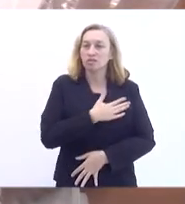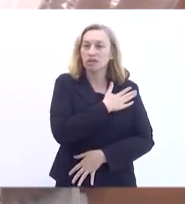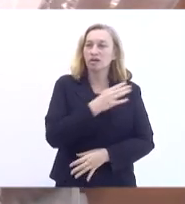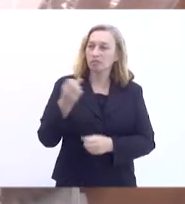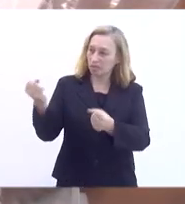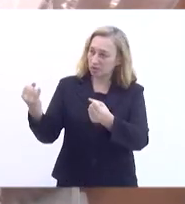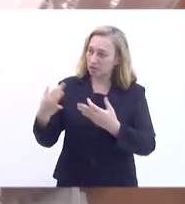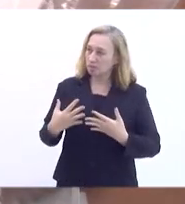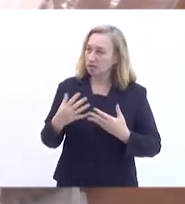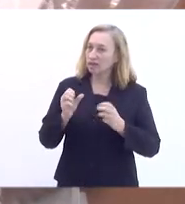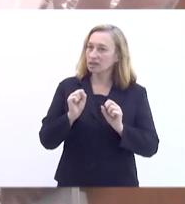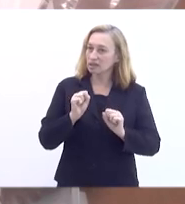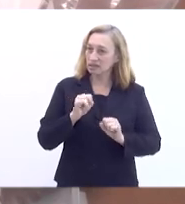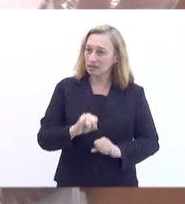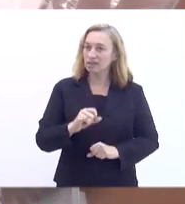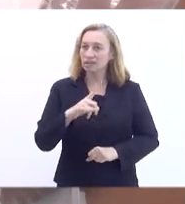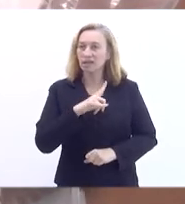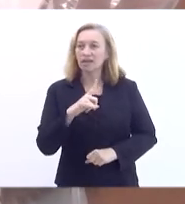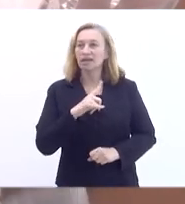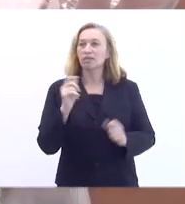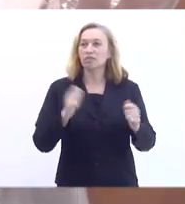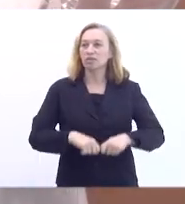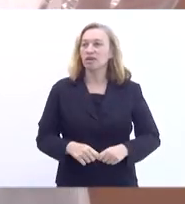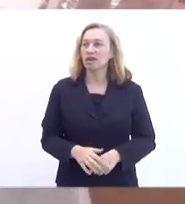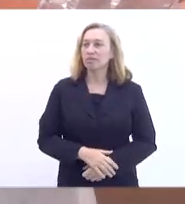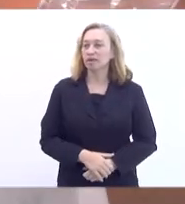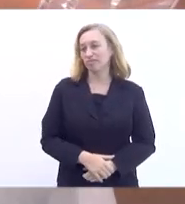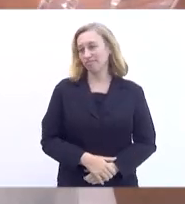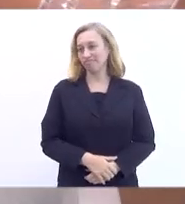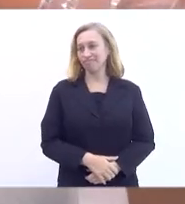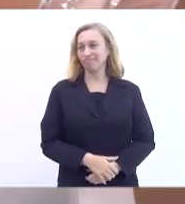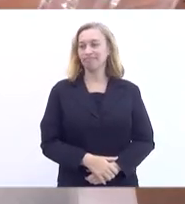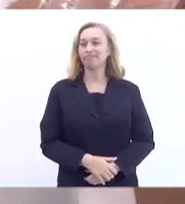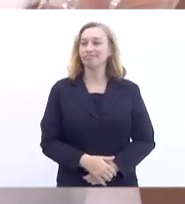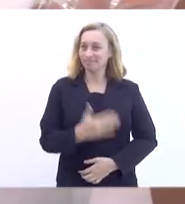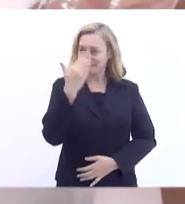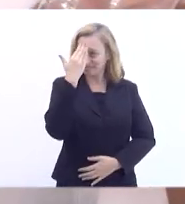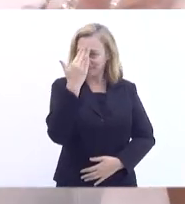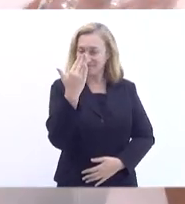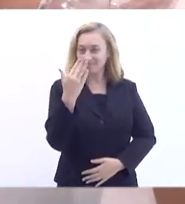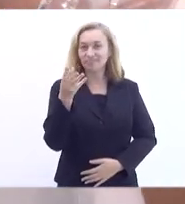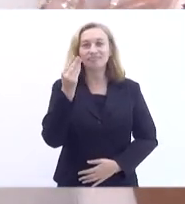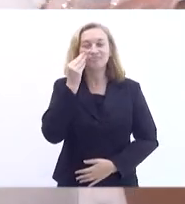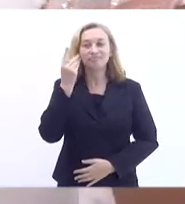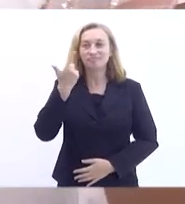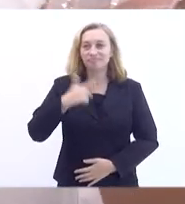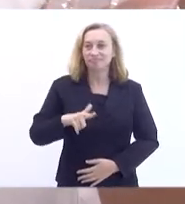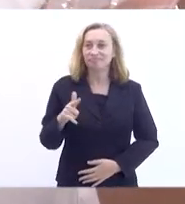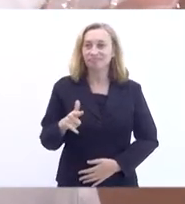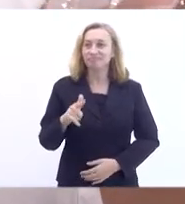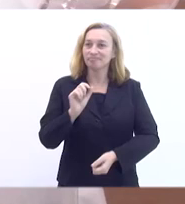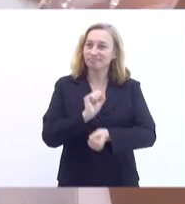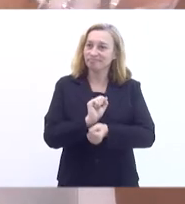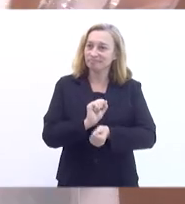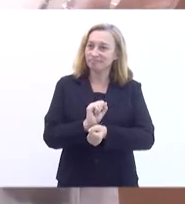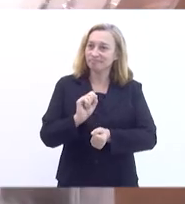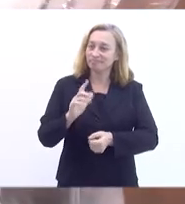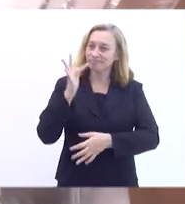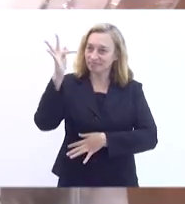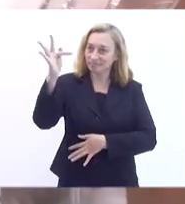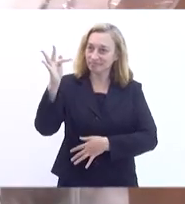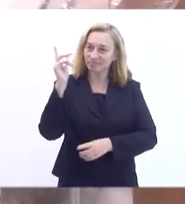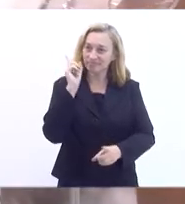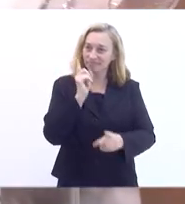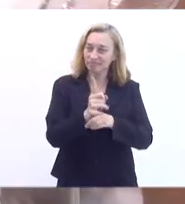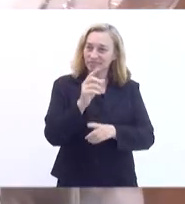falar para gente aí existe a possibilidade é isso então agradeço a oportunidade está aqui mais uma vez Espero que lá na frente possamos